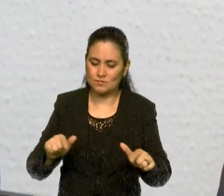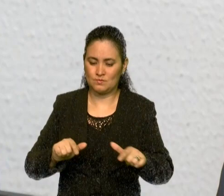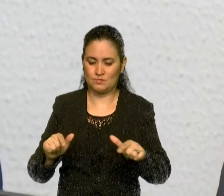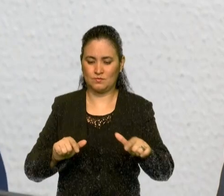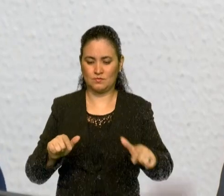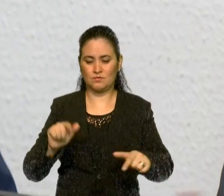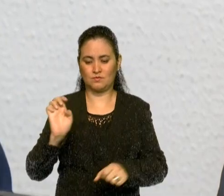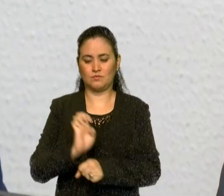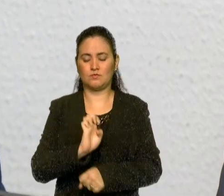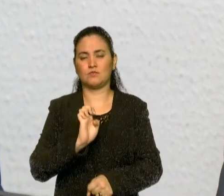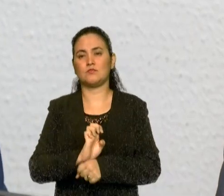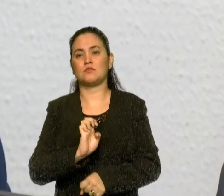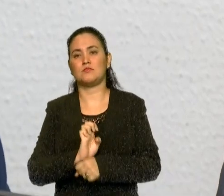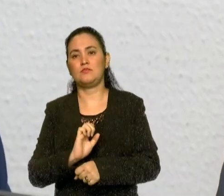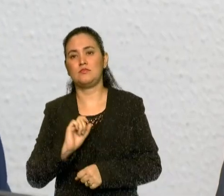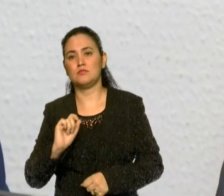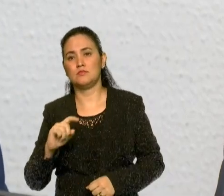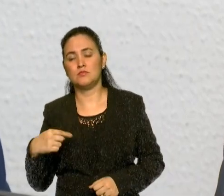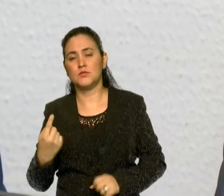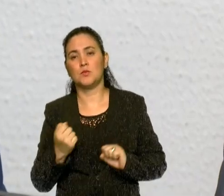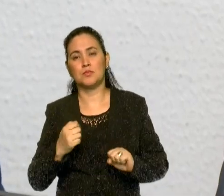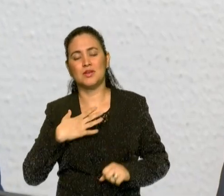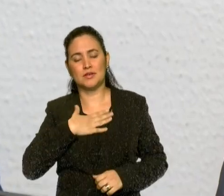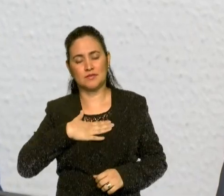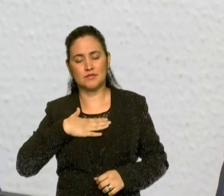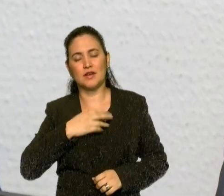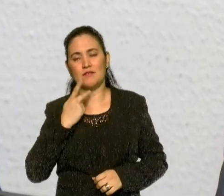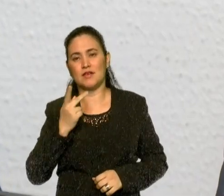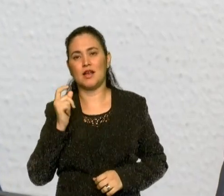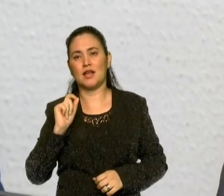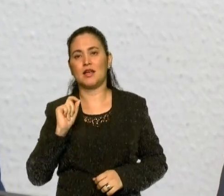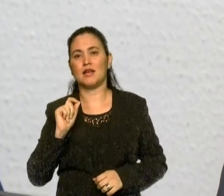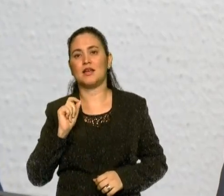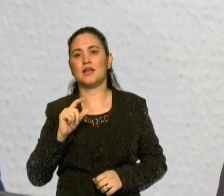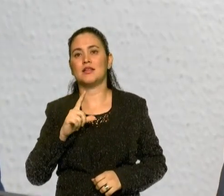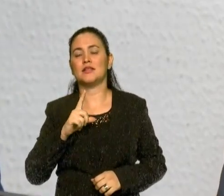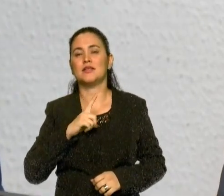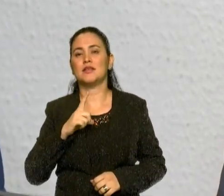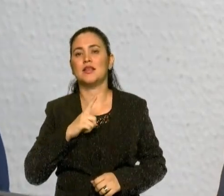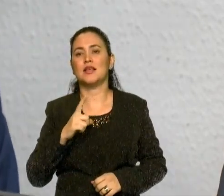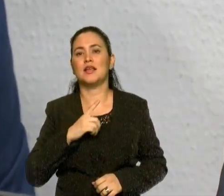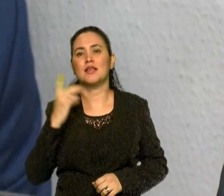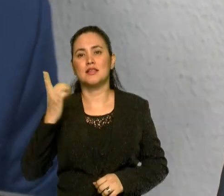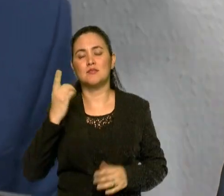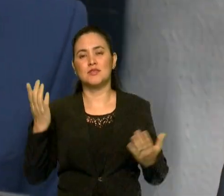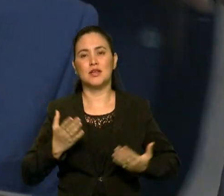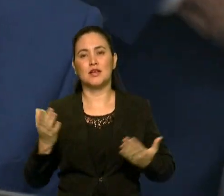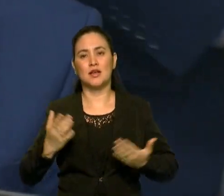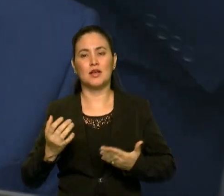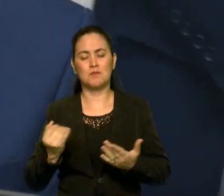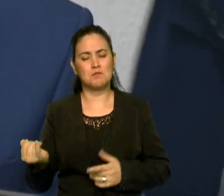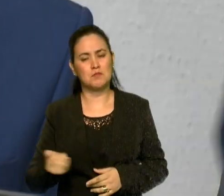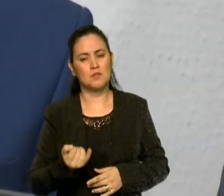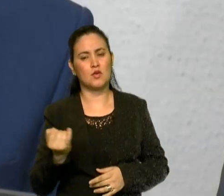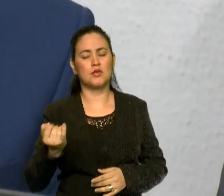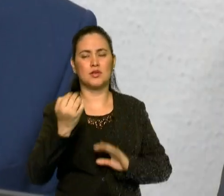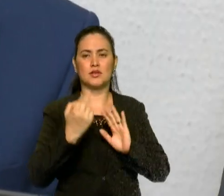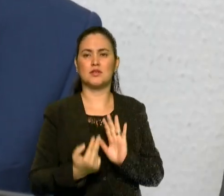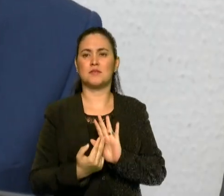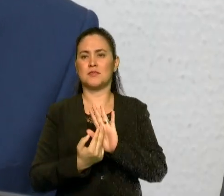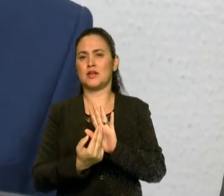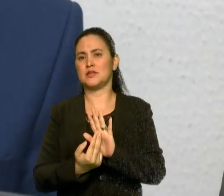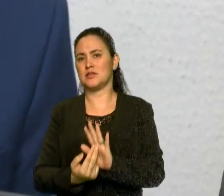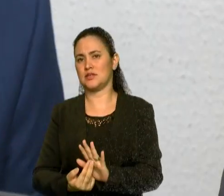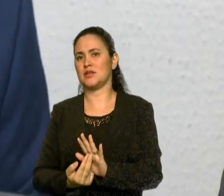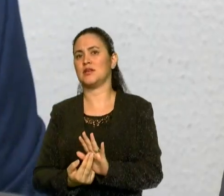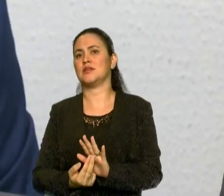que nós temos, nesse momento, um grande parlamento estadual formado por grandes representantes e que o nome dos senhores ficará gravado no